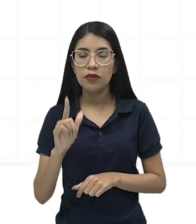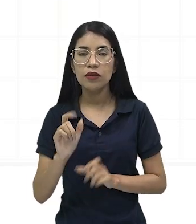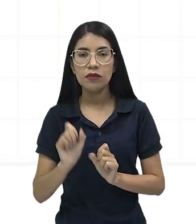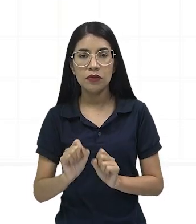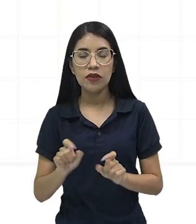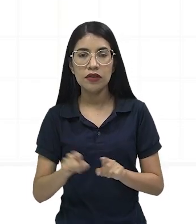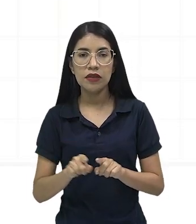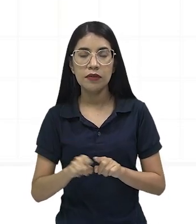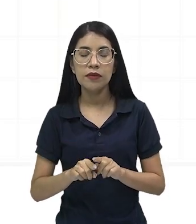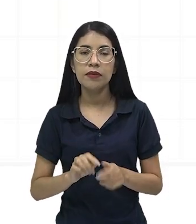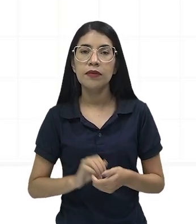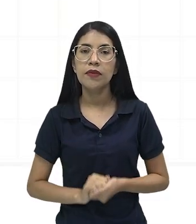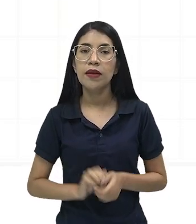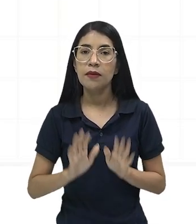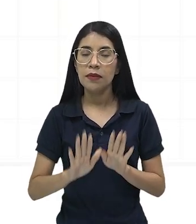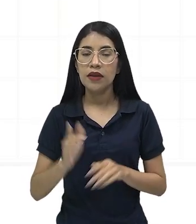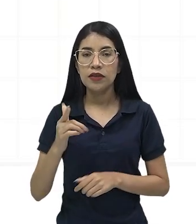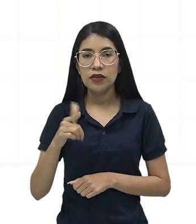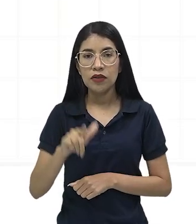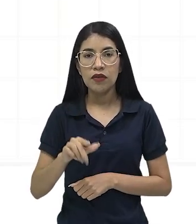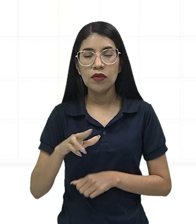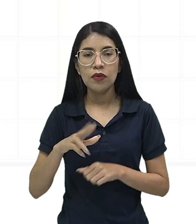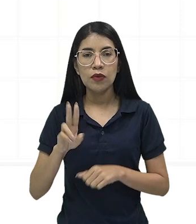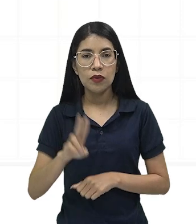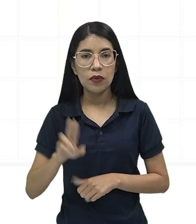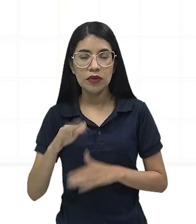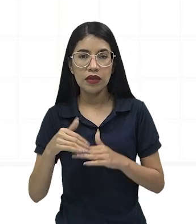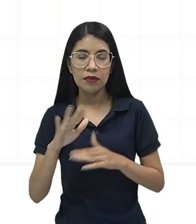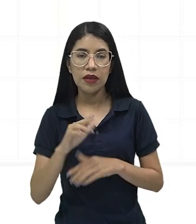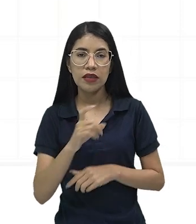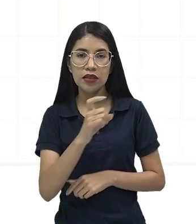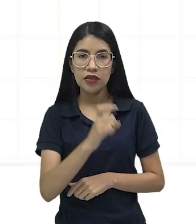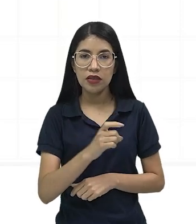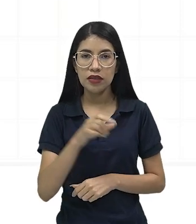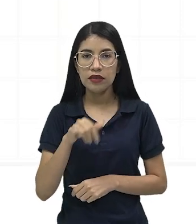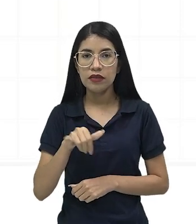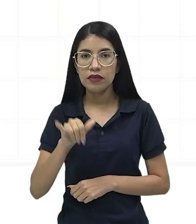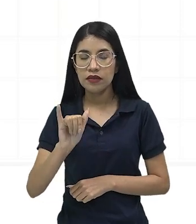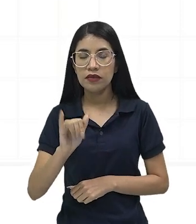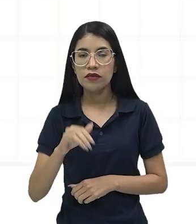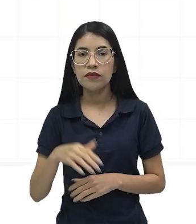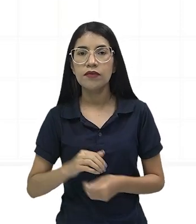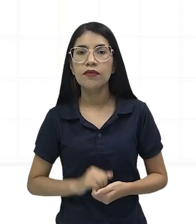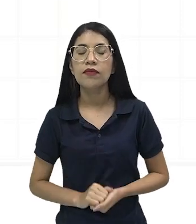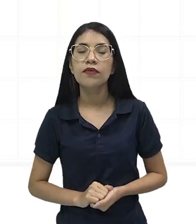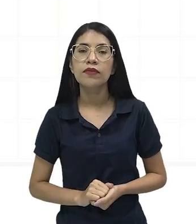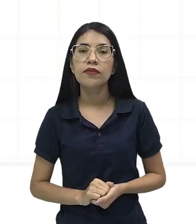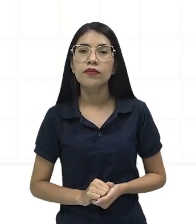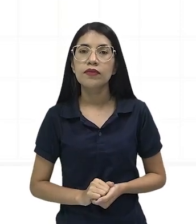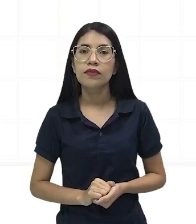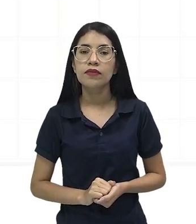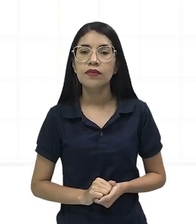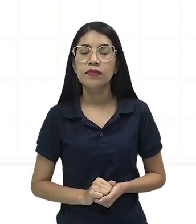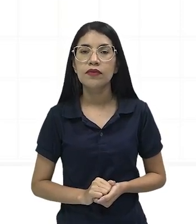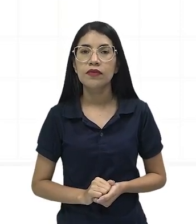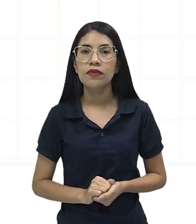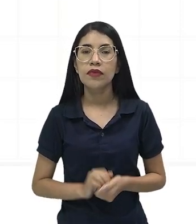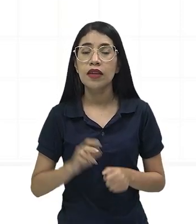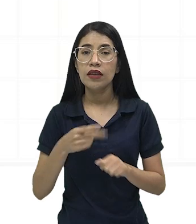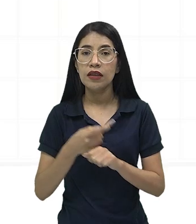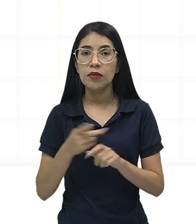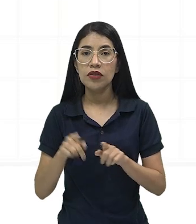mas reforçando que as mais usadas é a variável x e a variável y. Nesse mesmo problema eu vou fazer